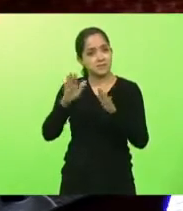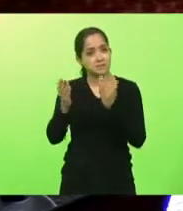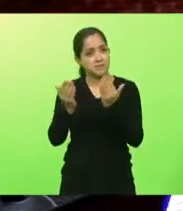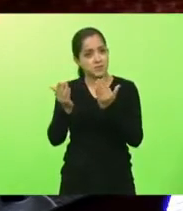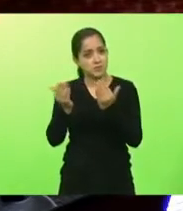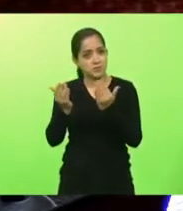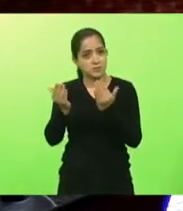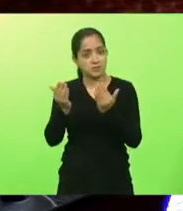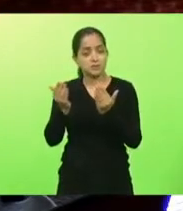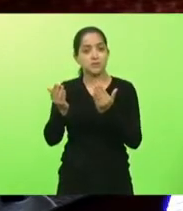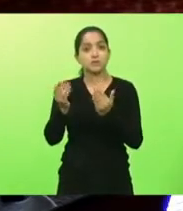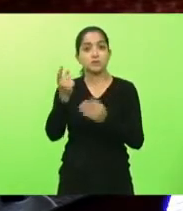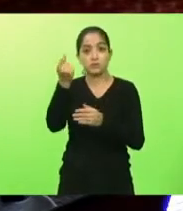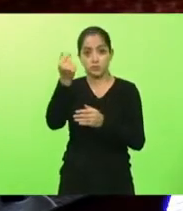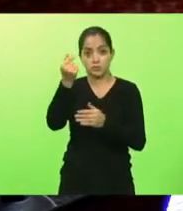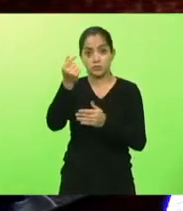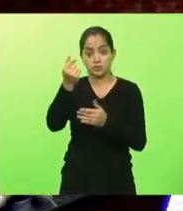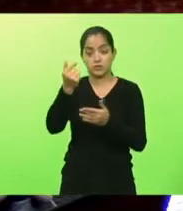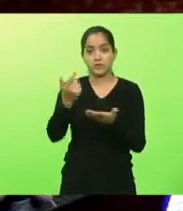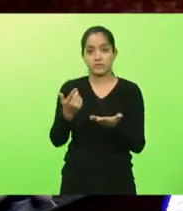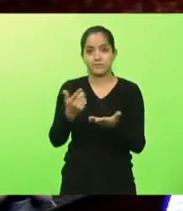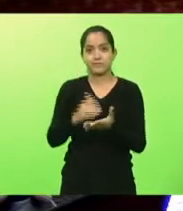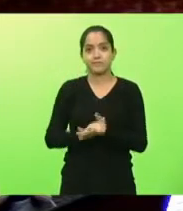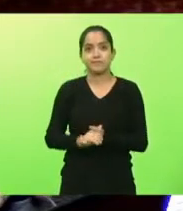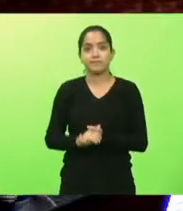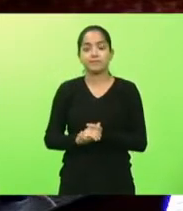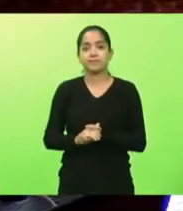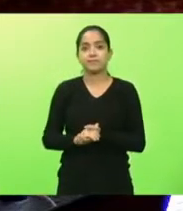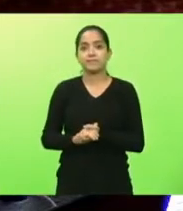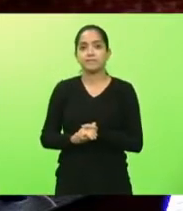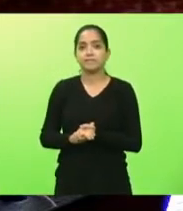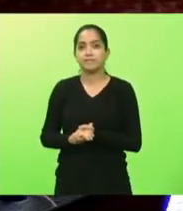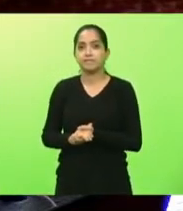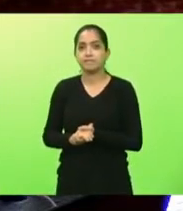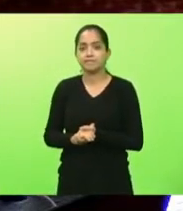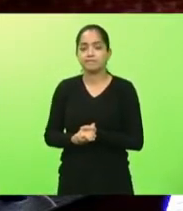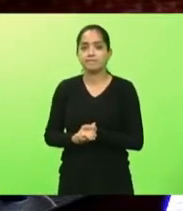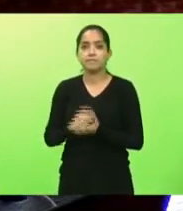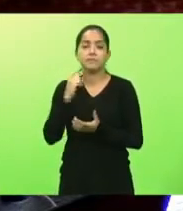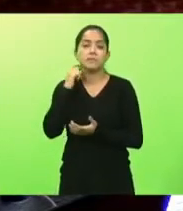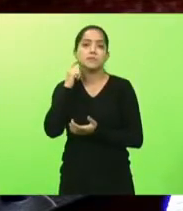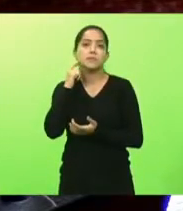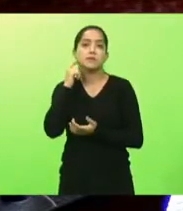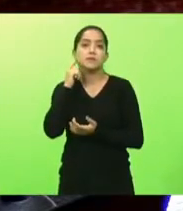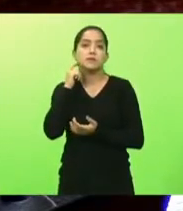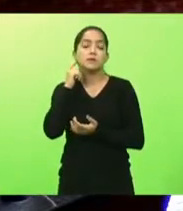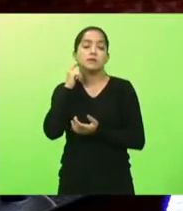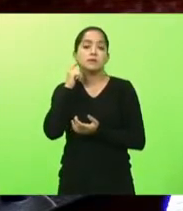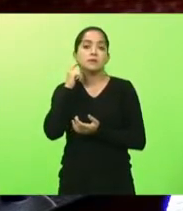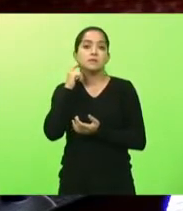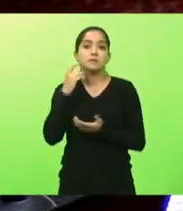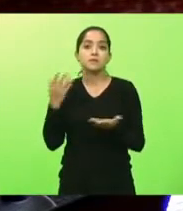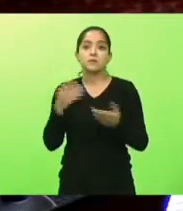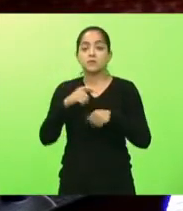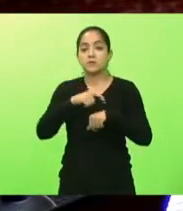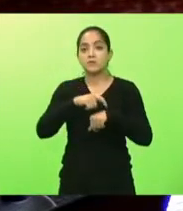dinheiro do cidadão, né? A gente está vivendo um momento muito interessante do